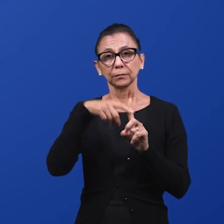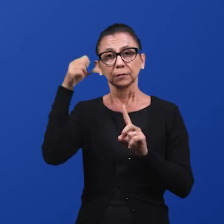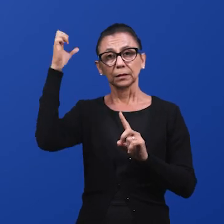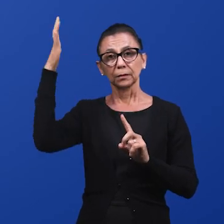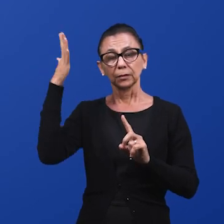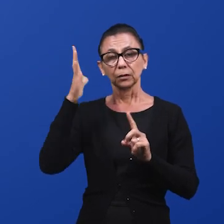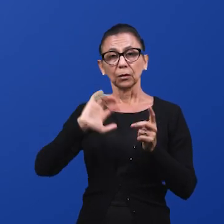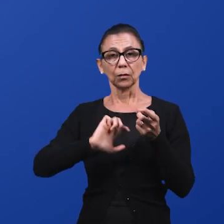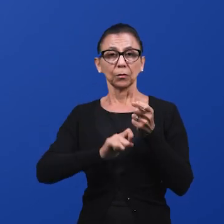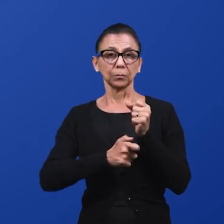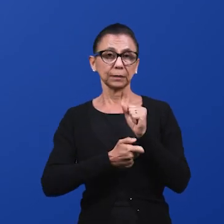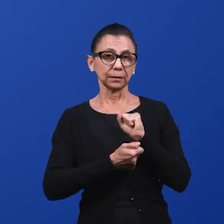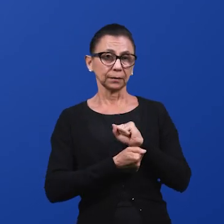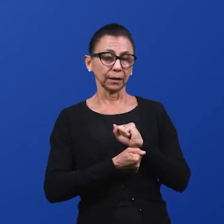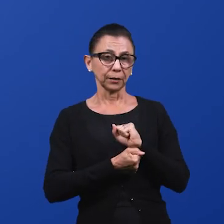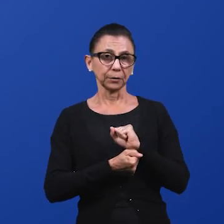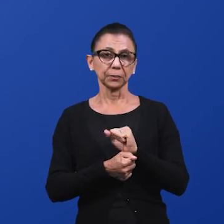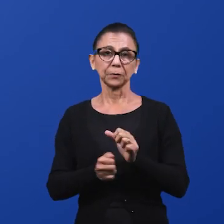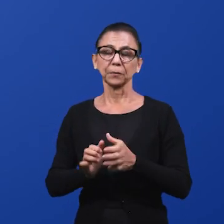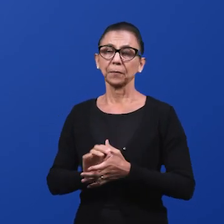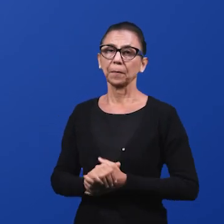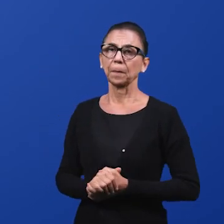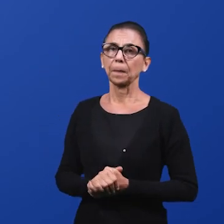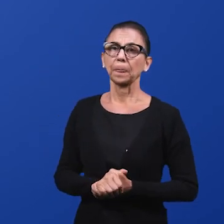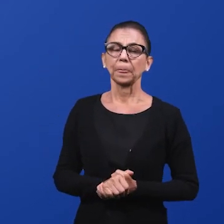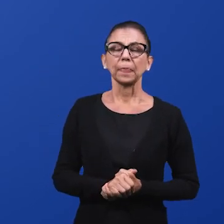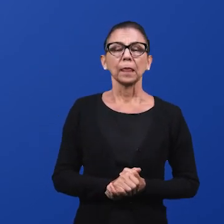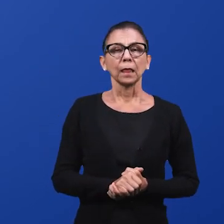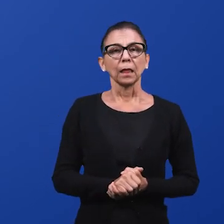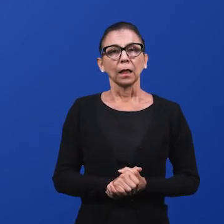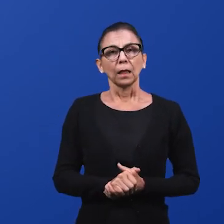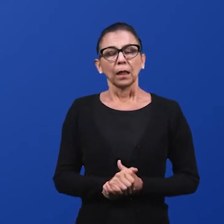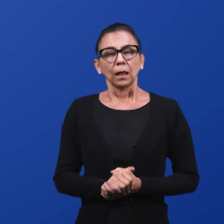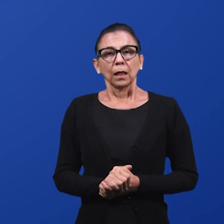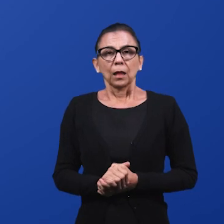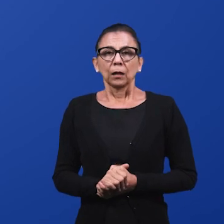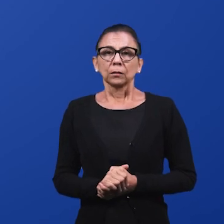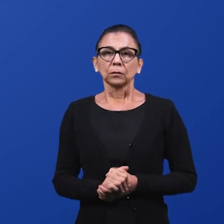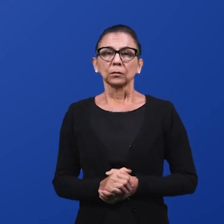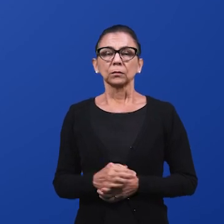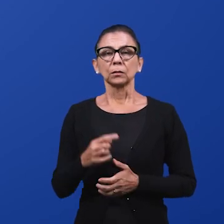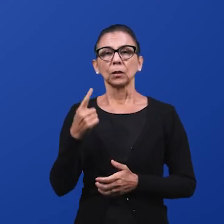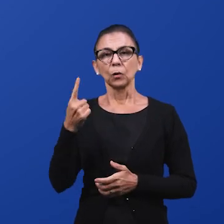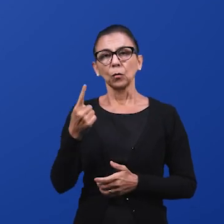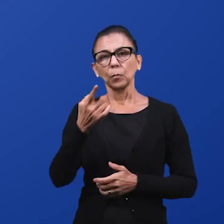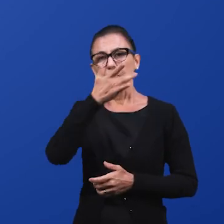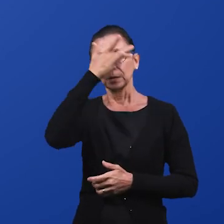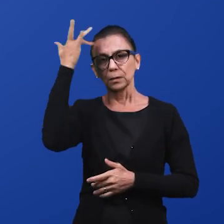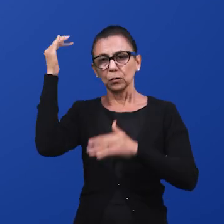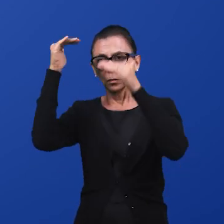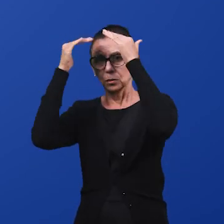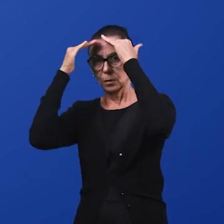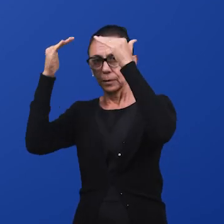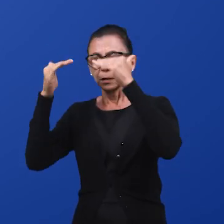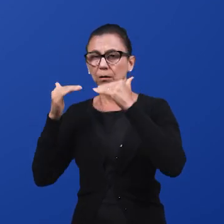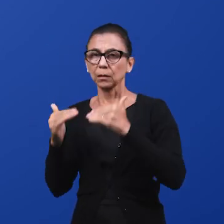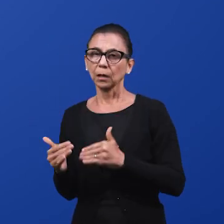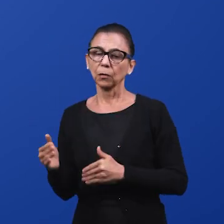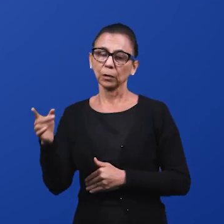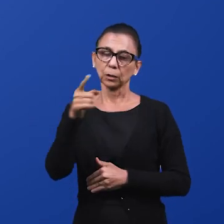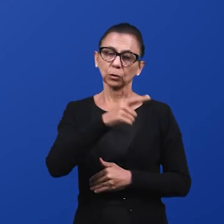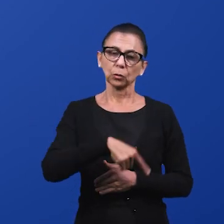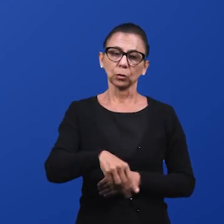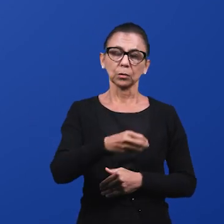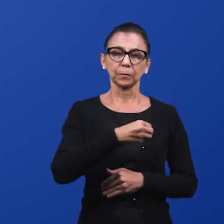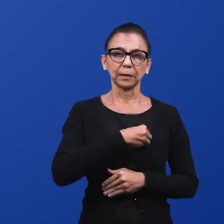5:19. Porque como pela desobediência de um só homem, muitos foram feitos pecadores, assim pela obediência de